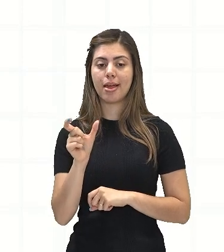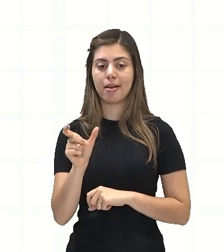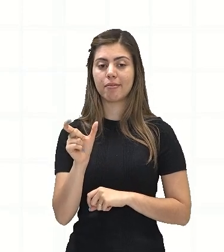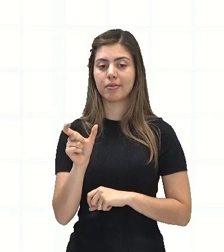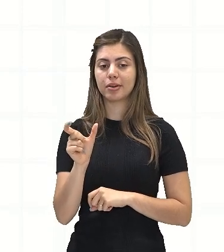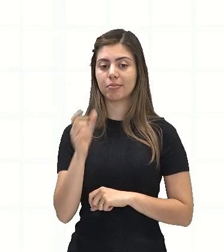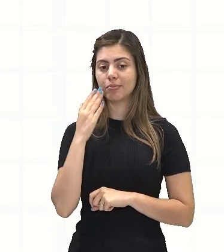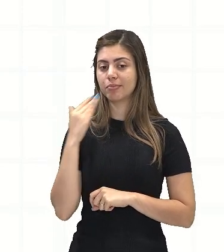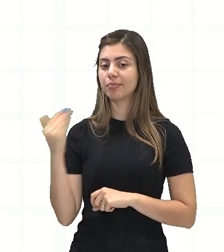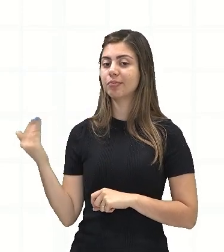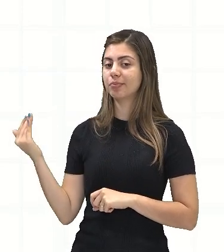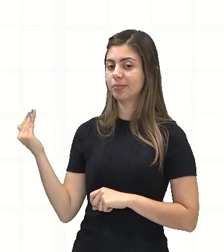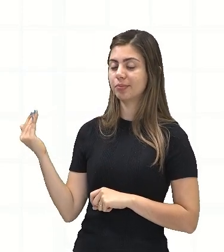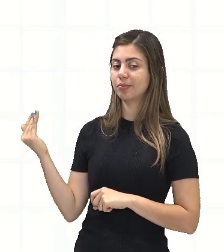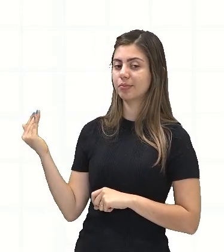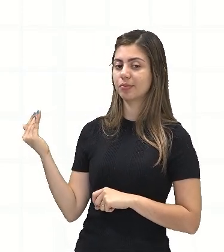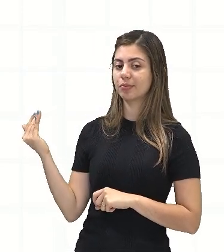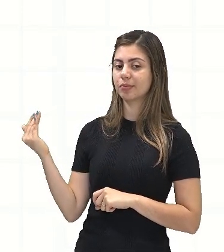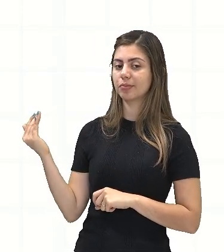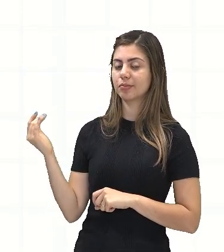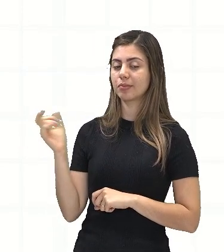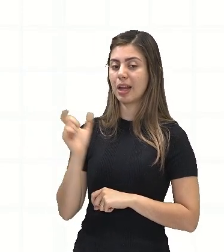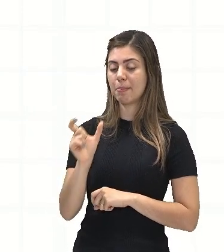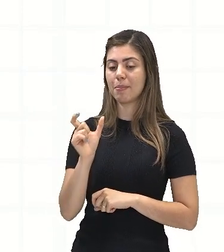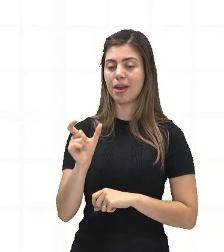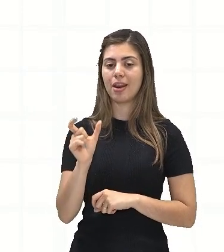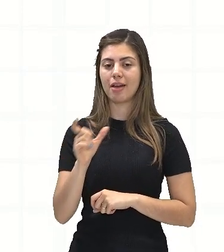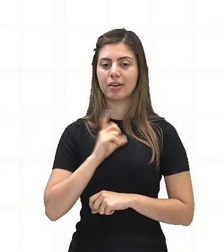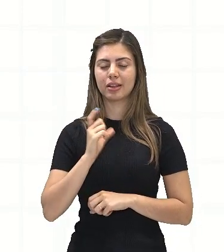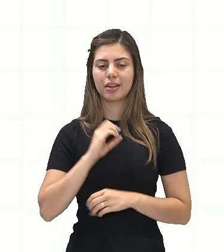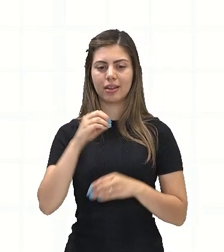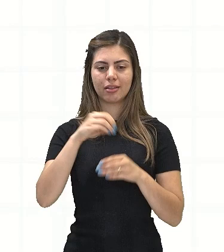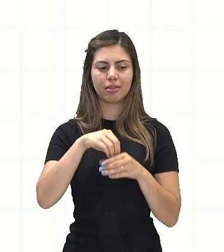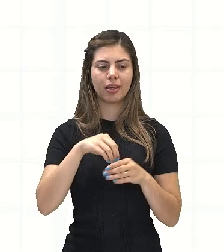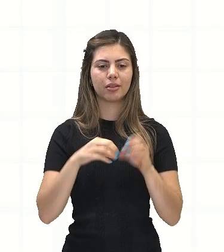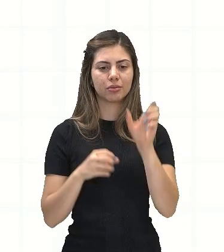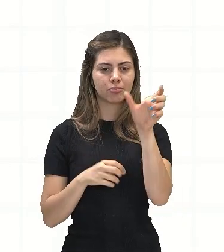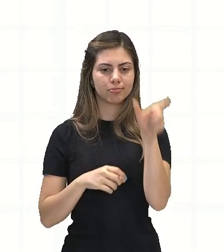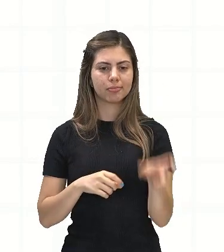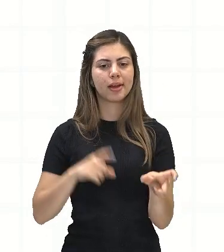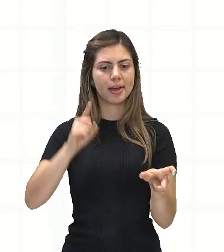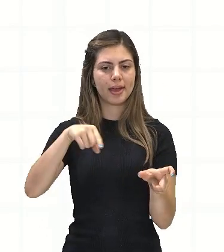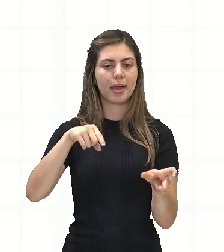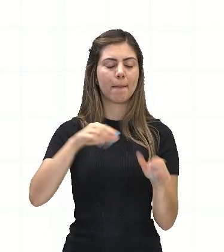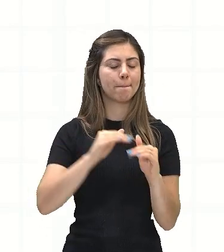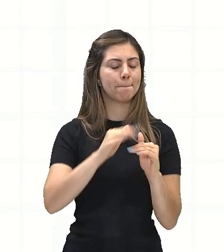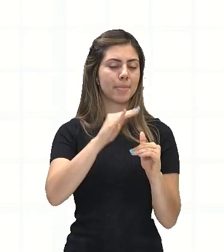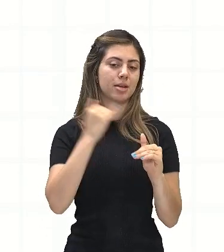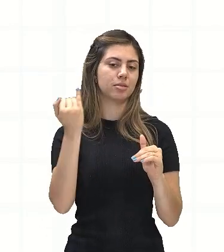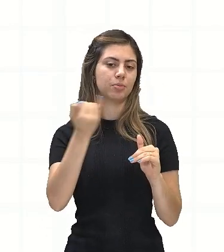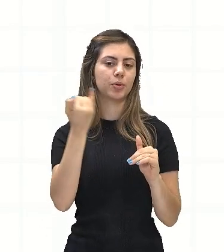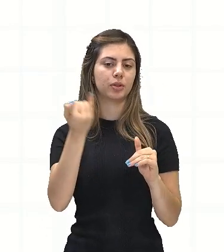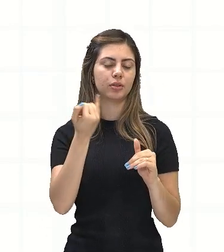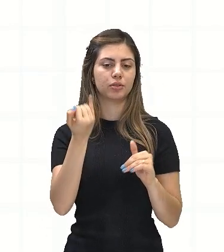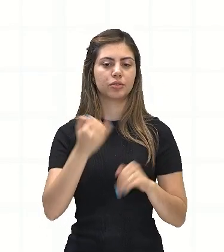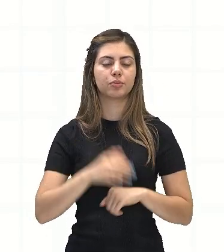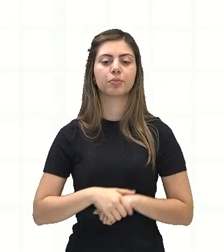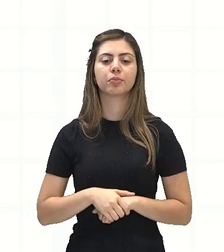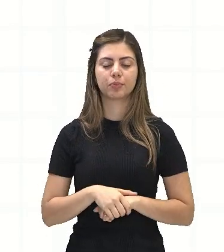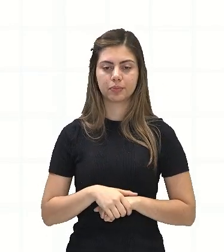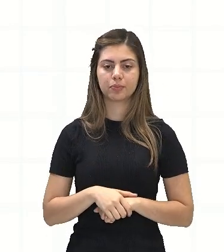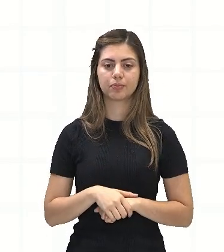conferência, de todas aquelas que compõem o meu sujeito, ela é a mais importante. E não à